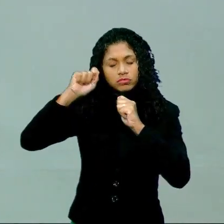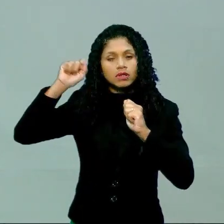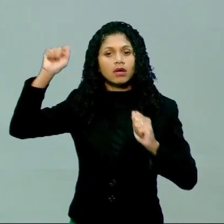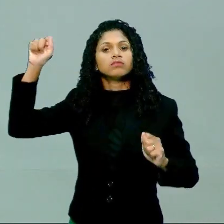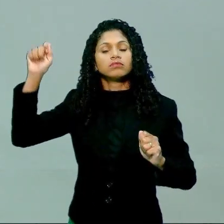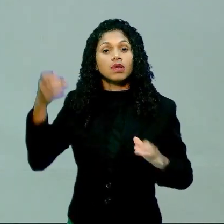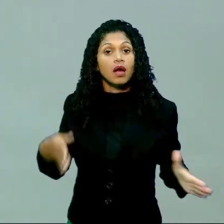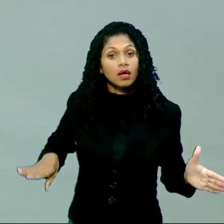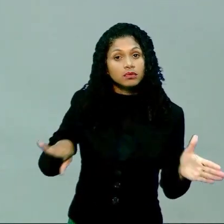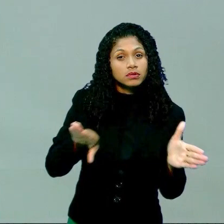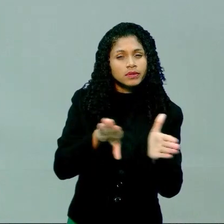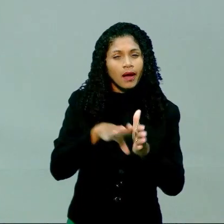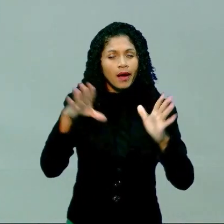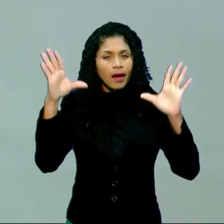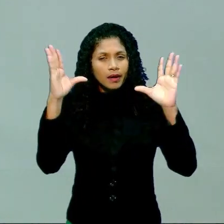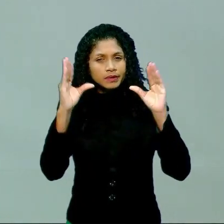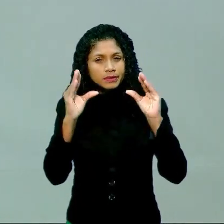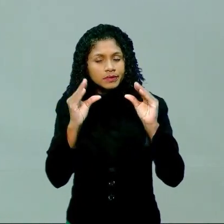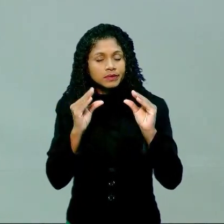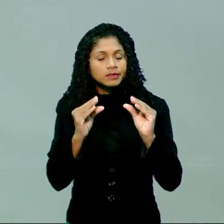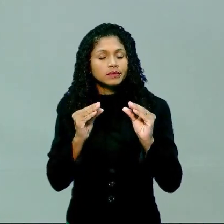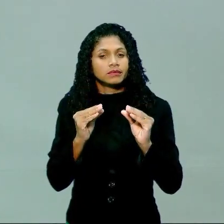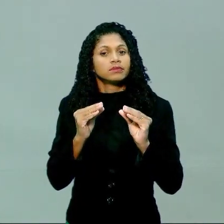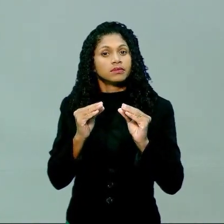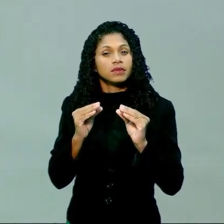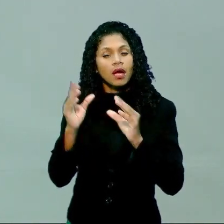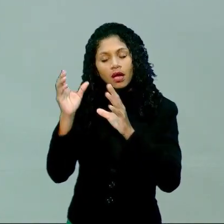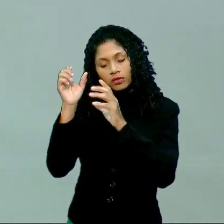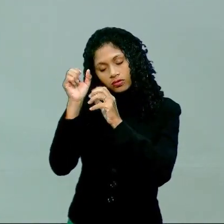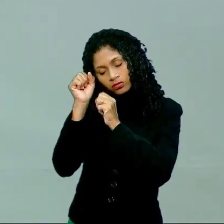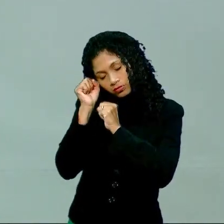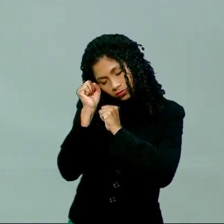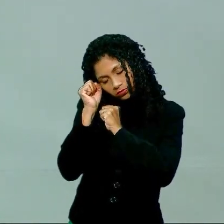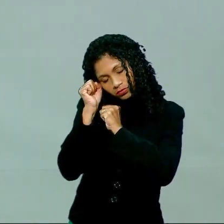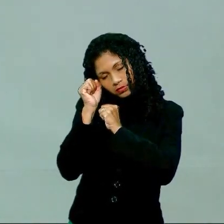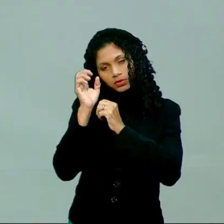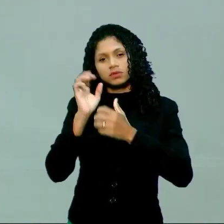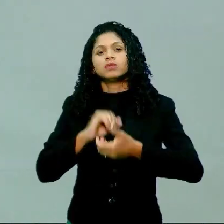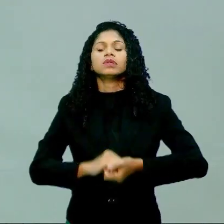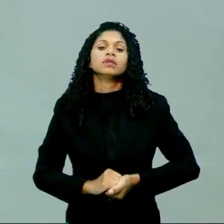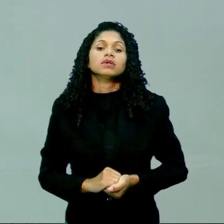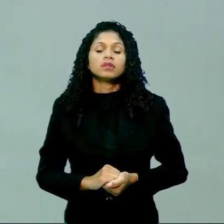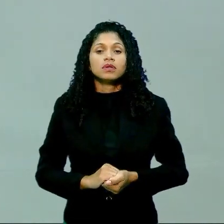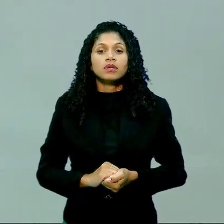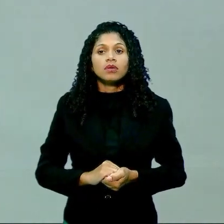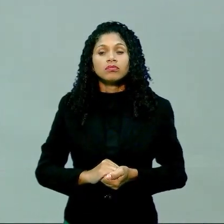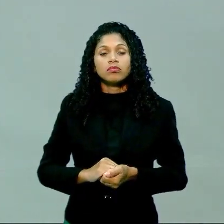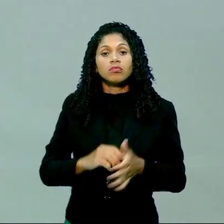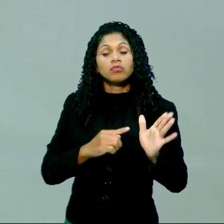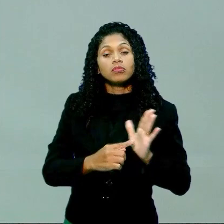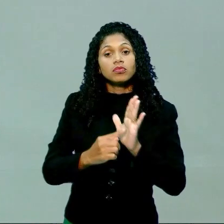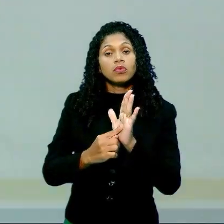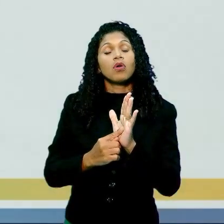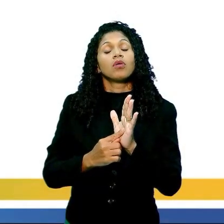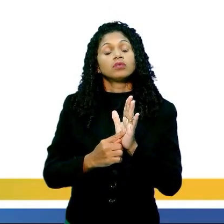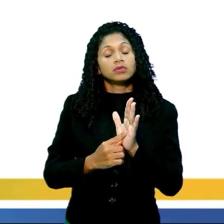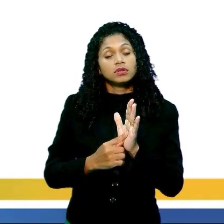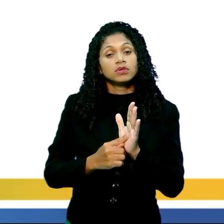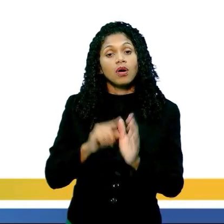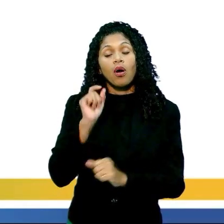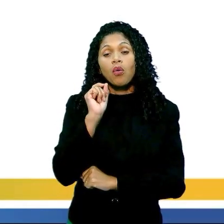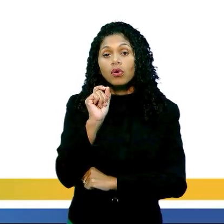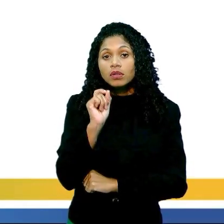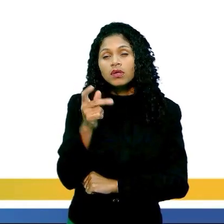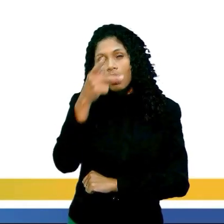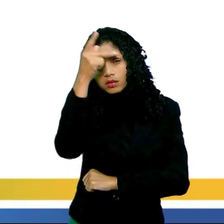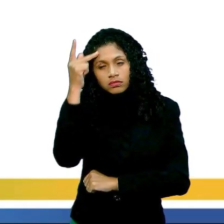ao presente simples. Todas elas expressam ações que as pessoas fazem no dia a dia. Portanto, você vai utilizar